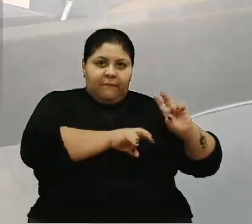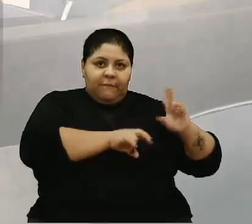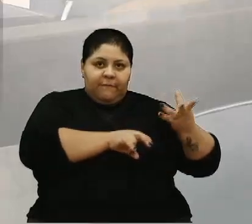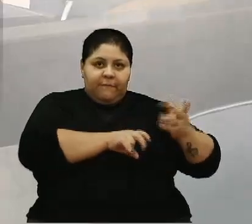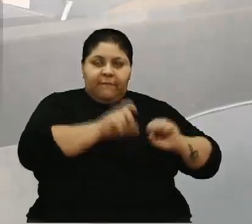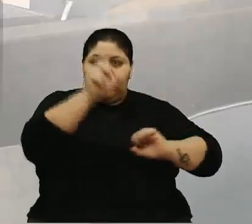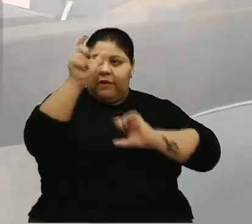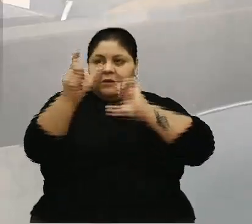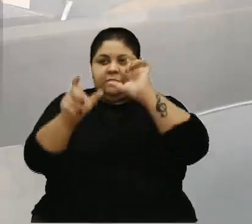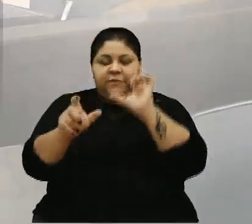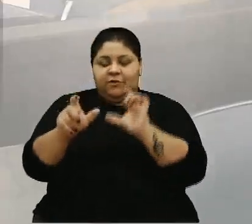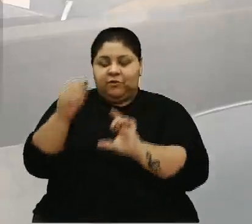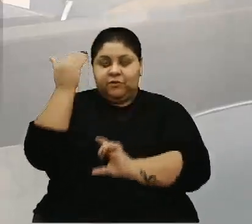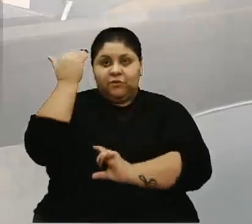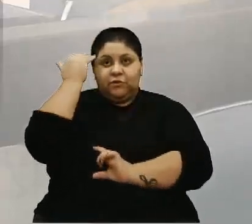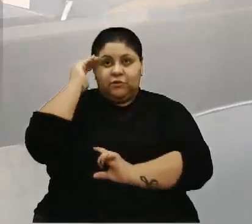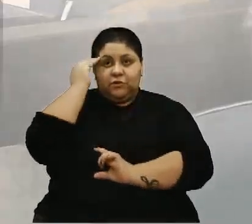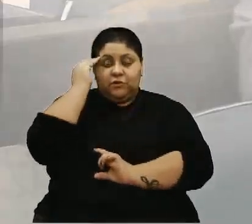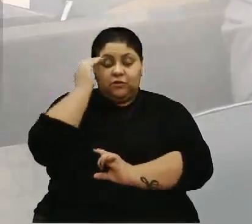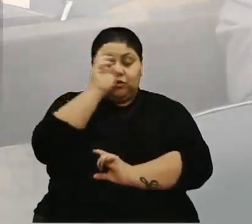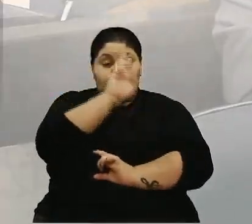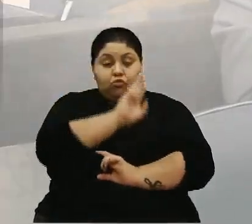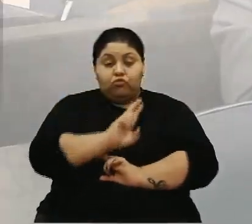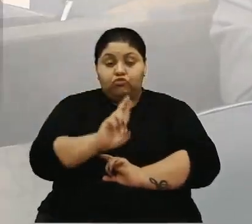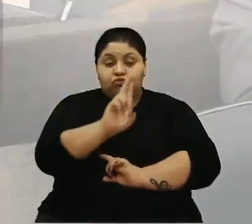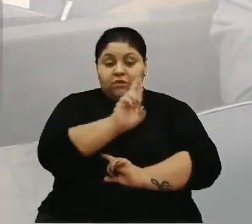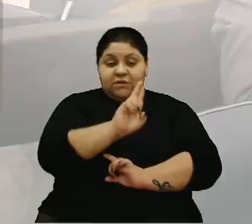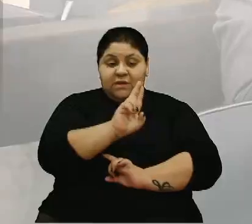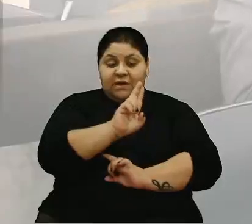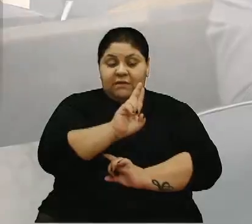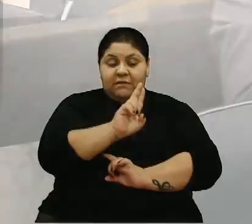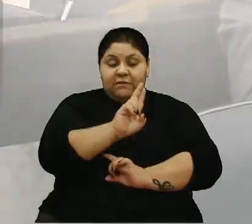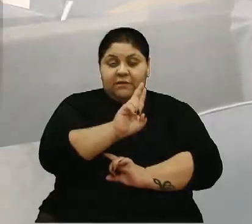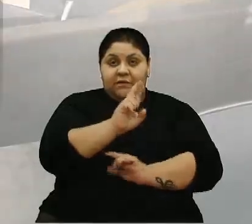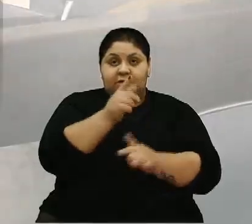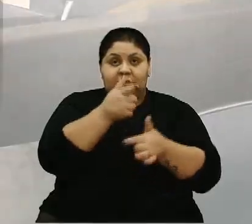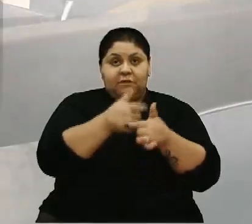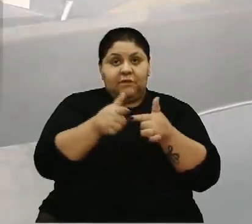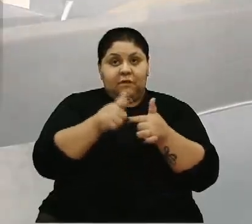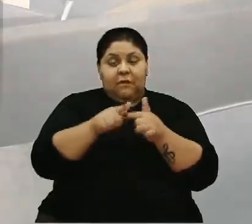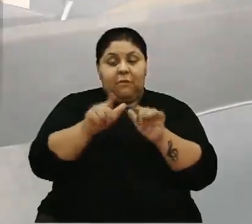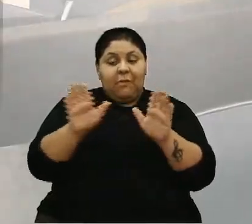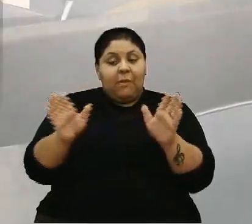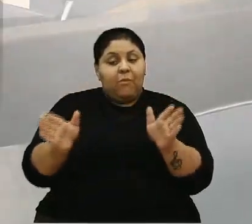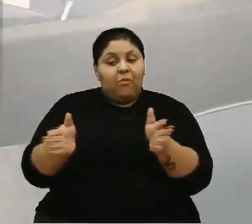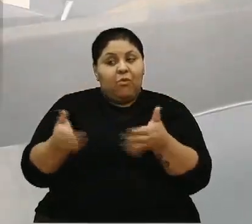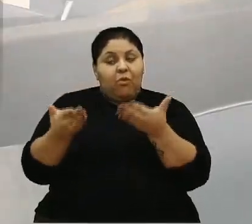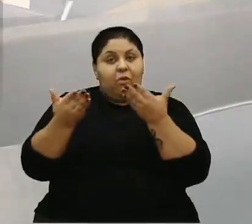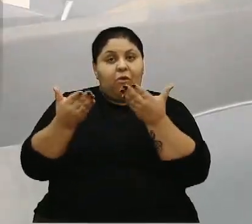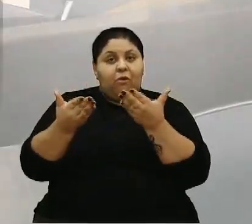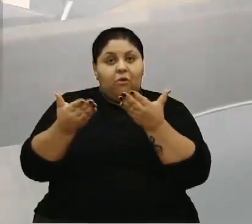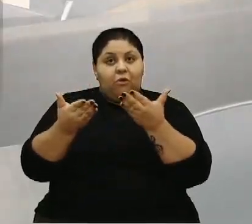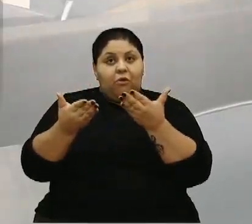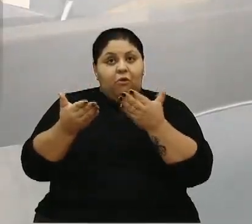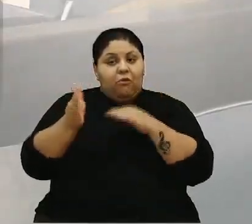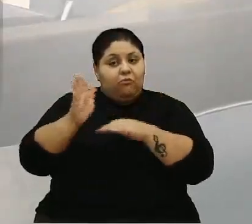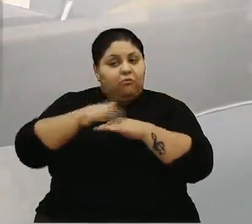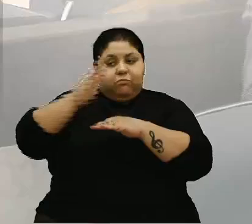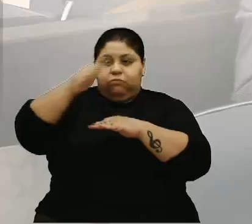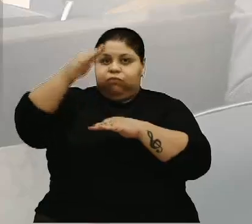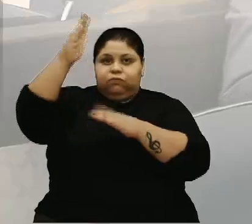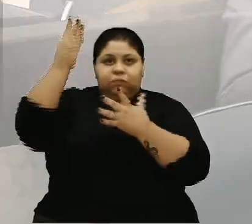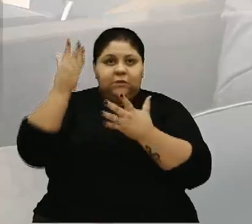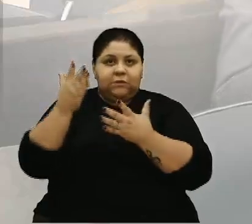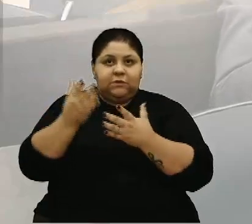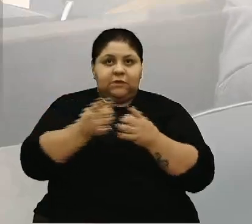mal intencionadas vão se utilizar disso para potencializar cada vez mais o